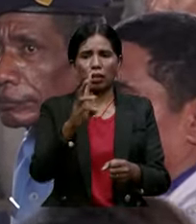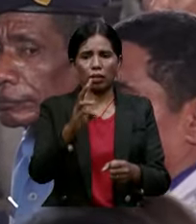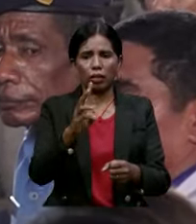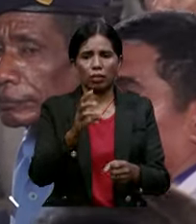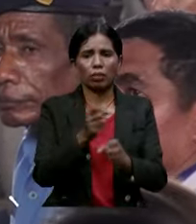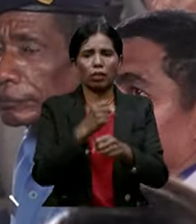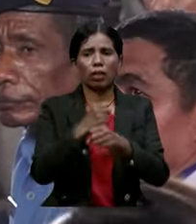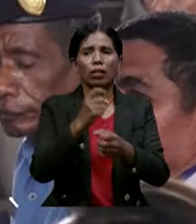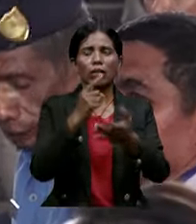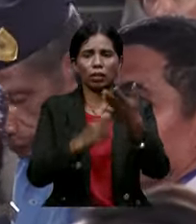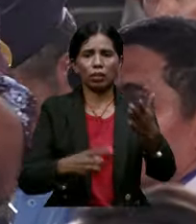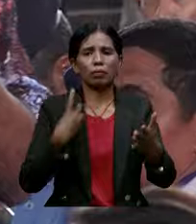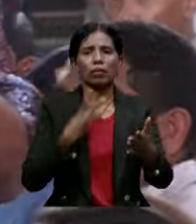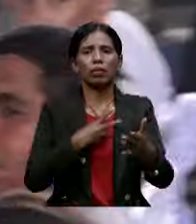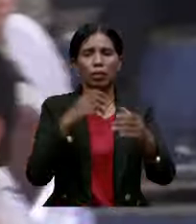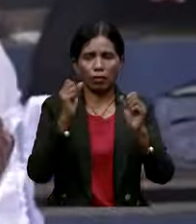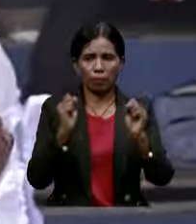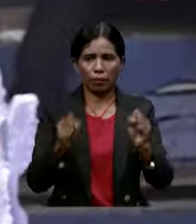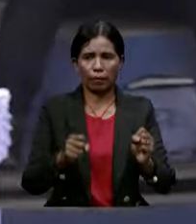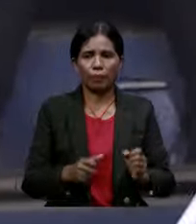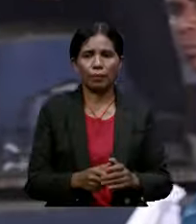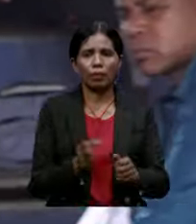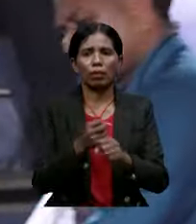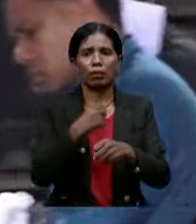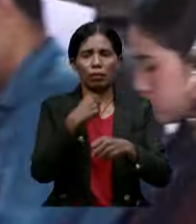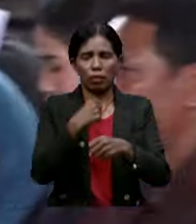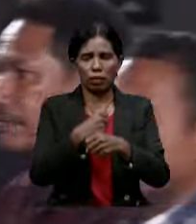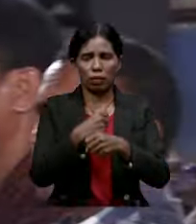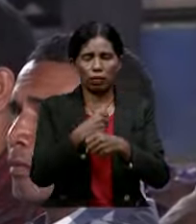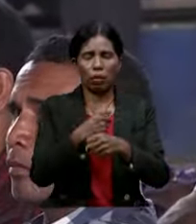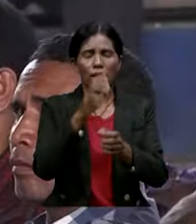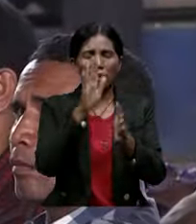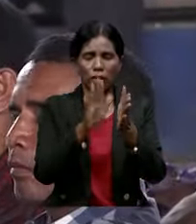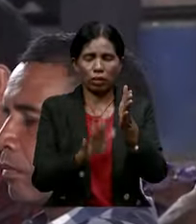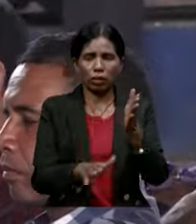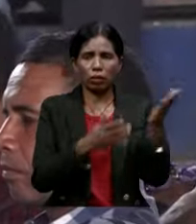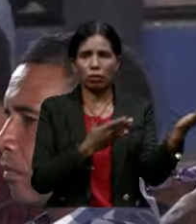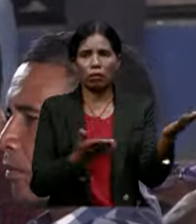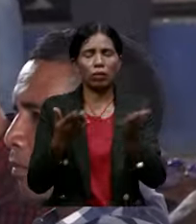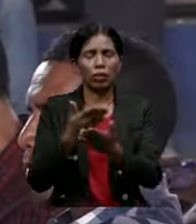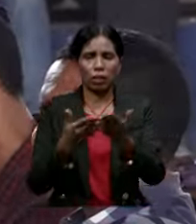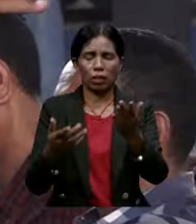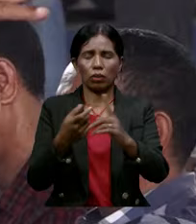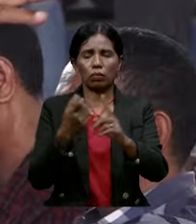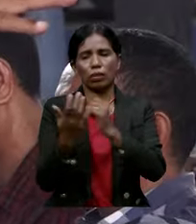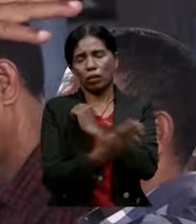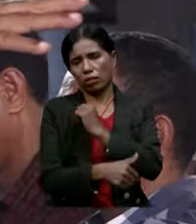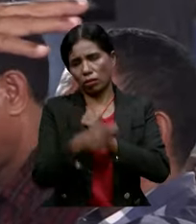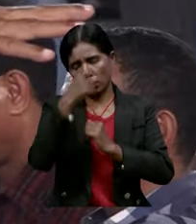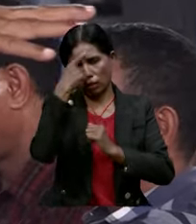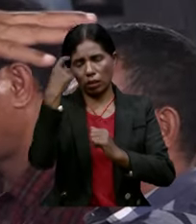produce ide ma kite belle hodi halo reduce importação tamba importação